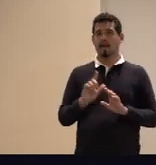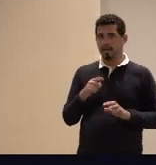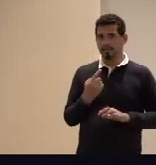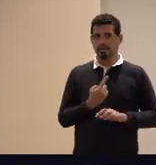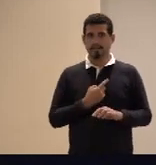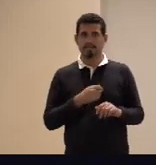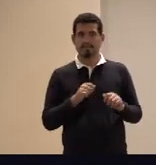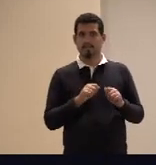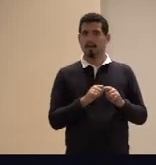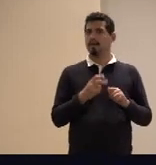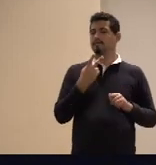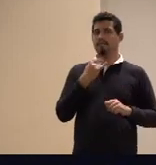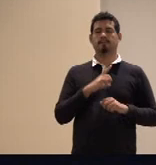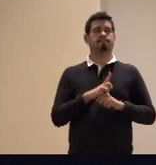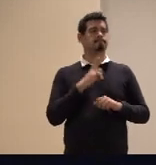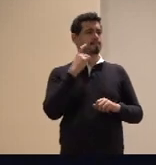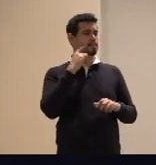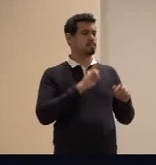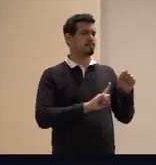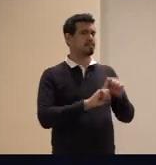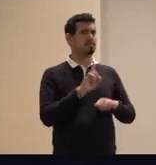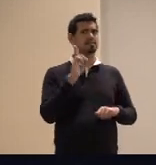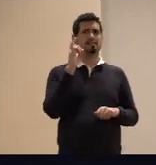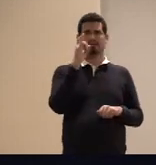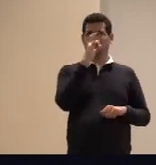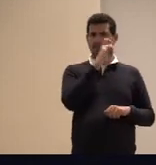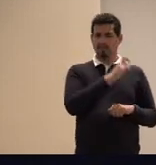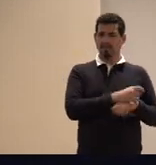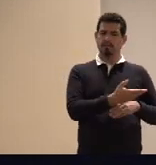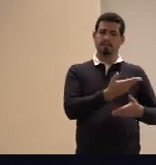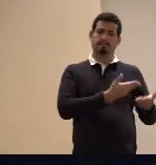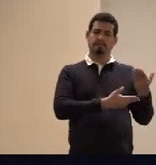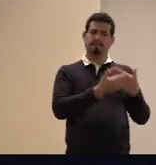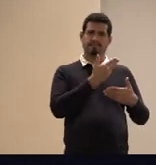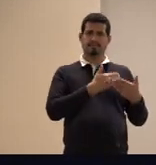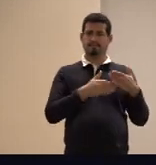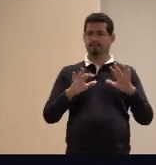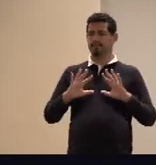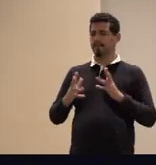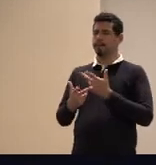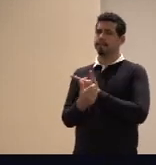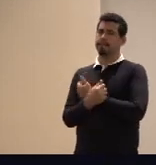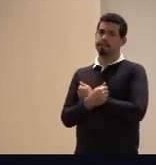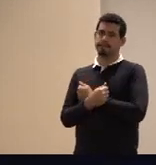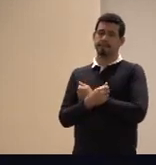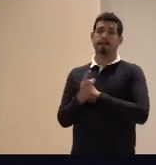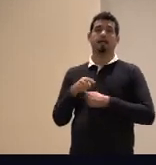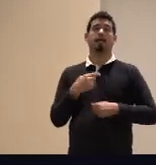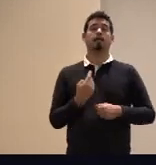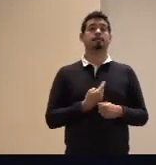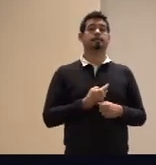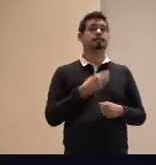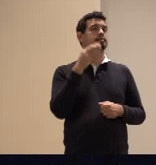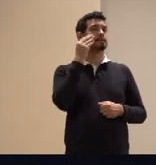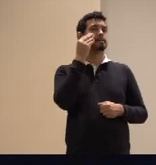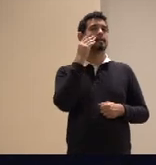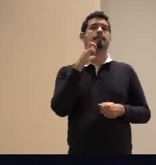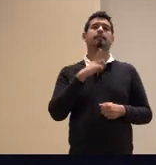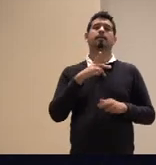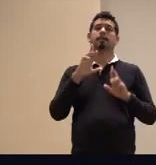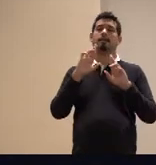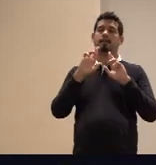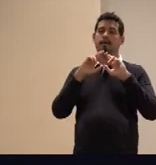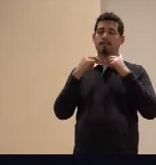senta, para e diz assim, não, esse mês foi mais difícil com os colaboradores do que com os acolhidos. A gente procura ter reunião